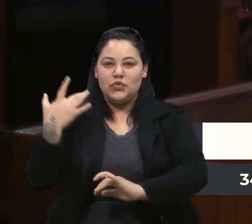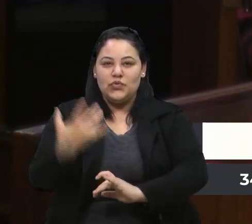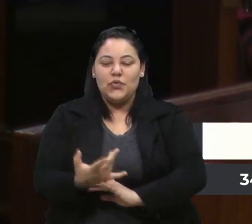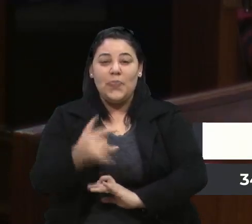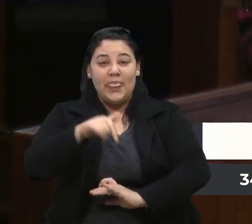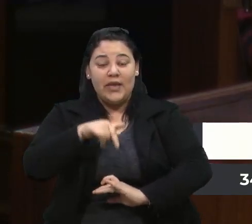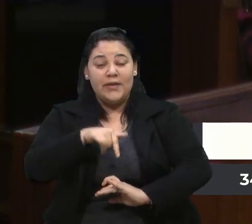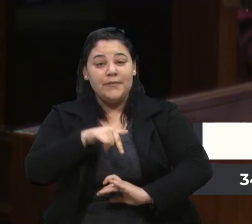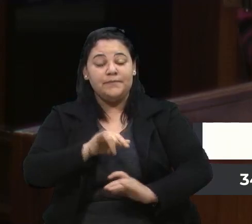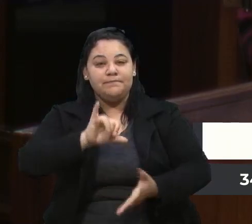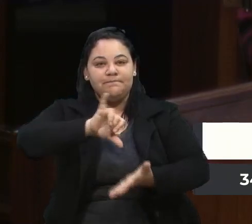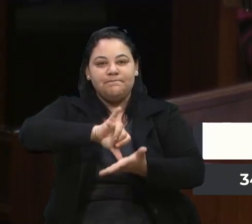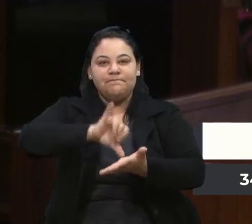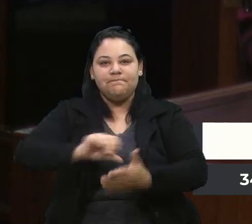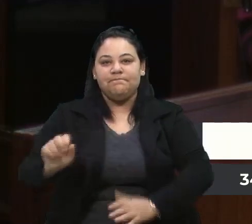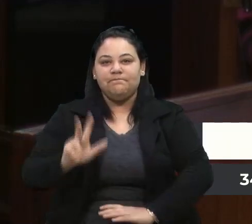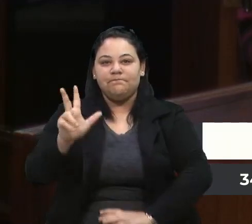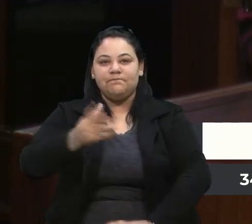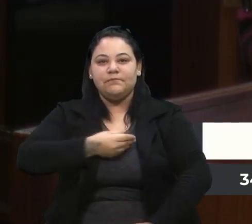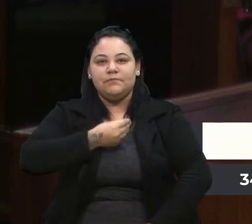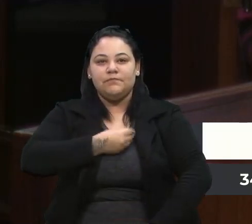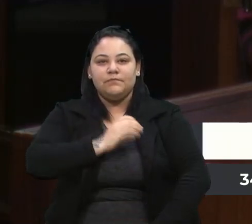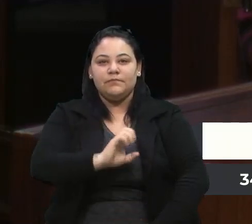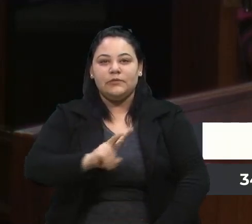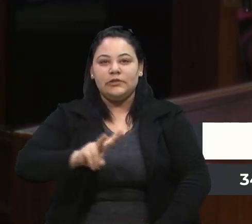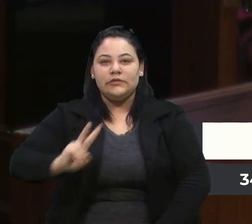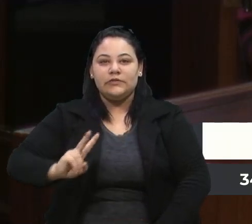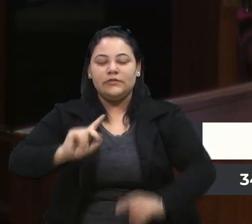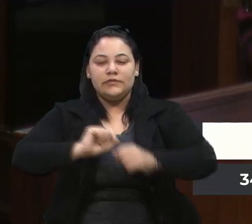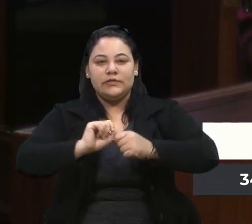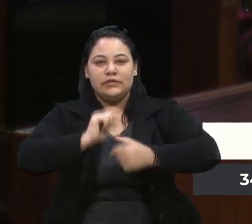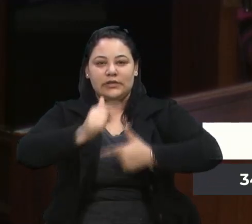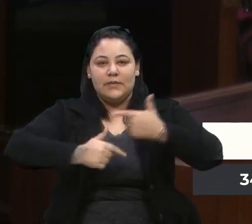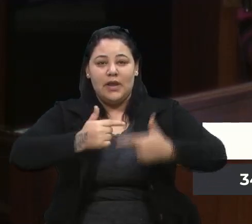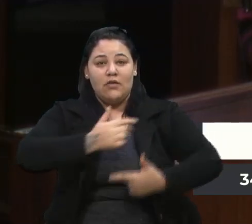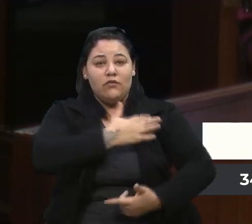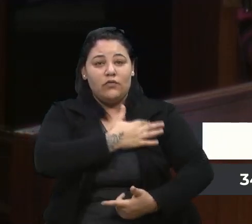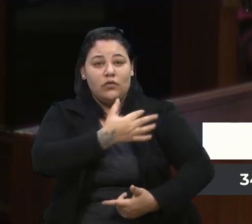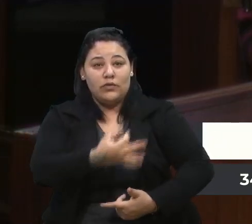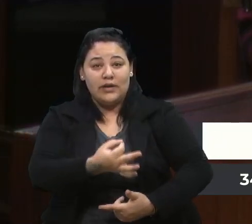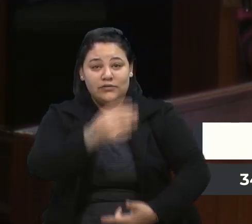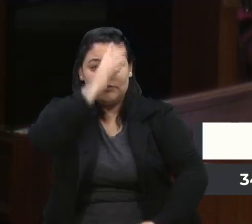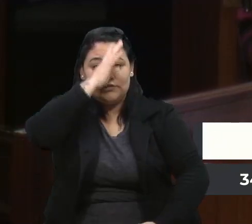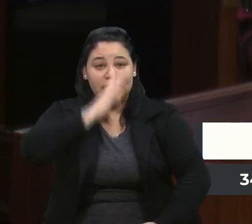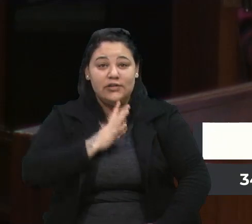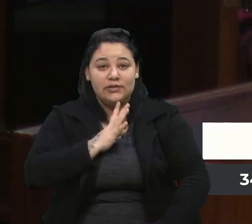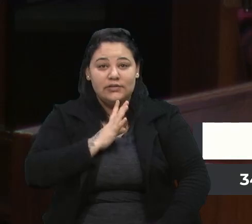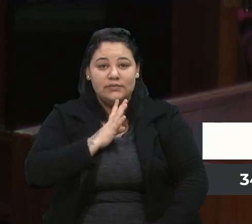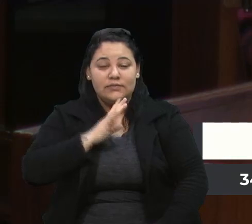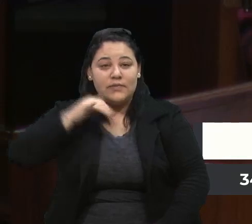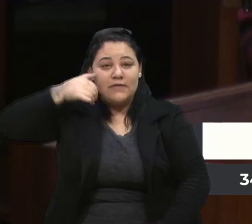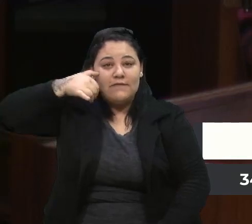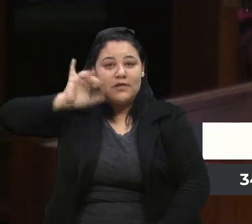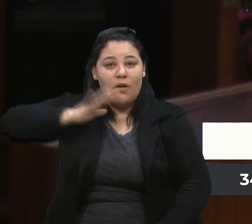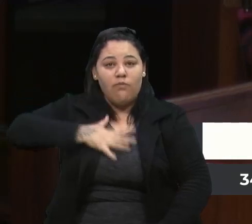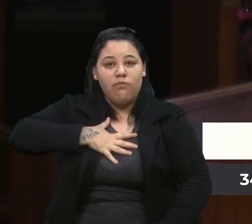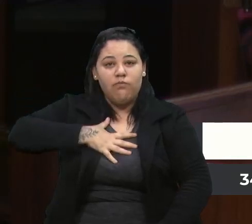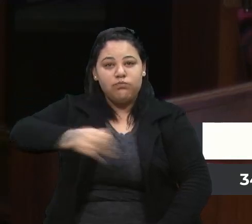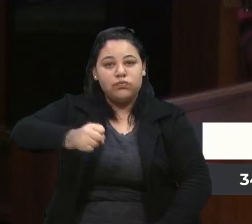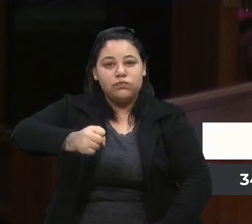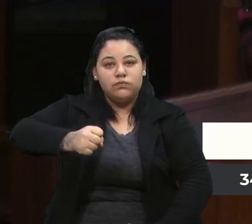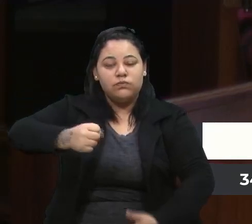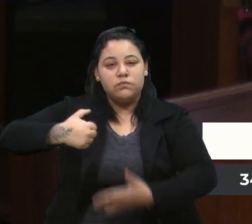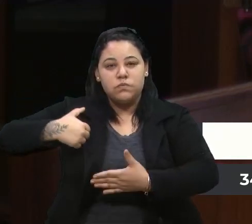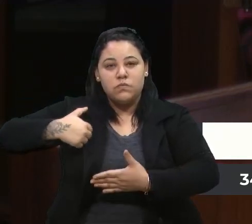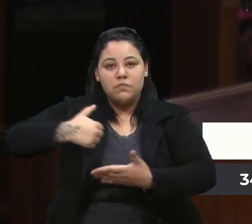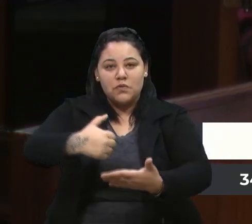de Valorização da Vida, o CVV, presta serviço voluntário, gratuito, de prevenção do suicídio e apoio